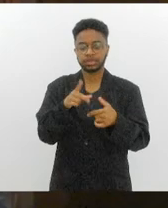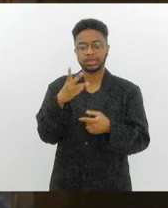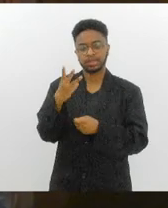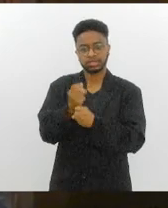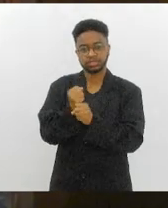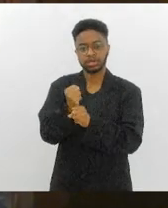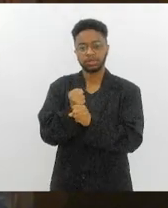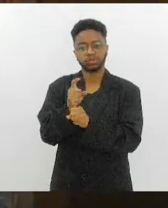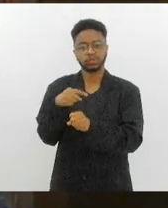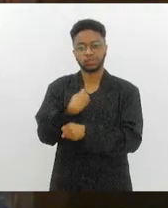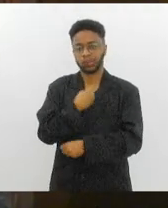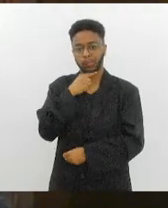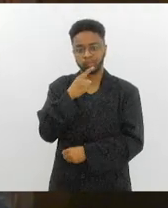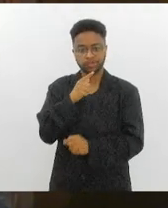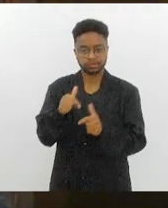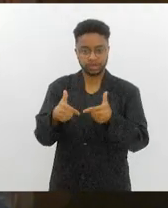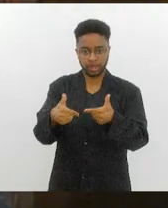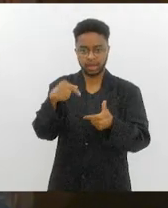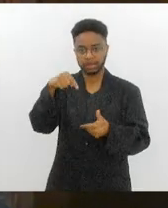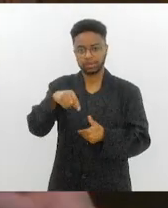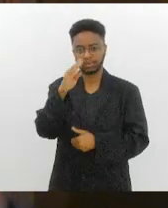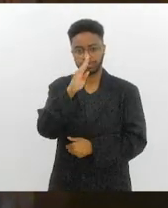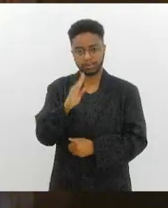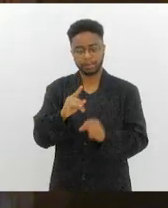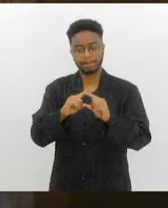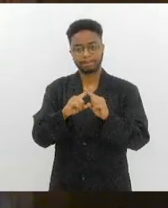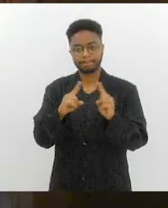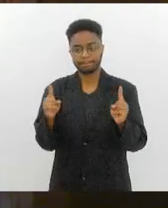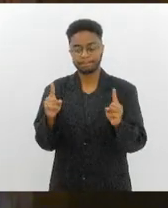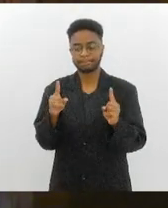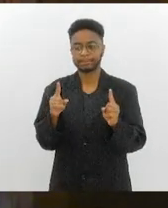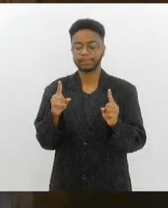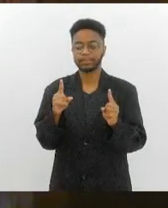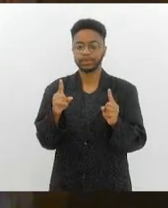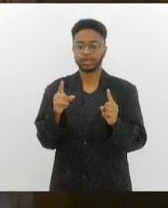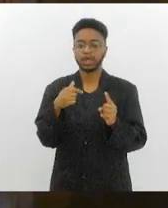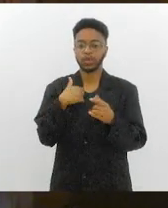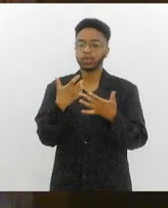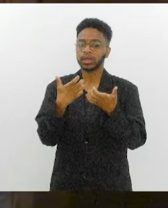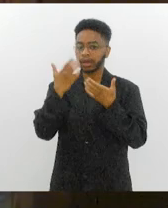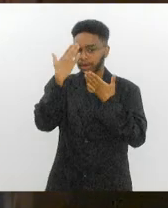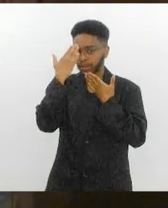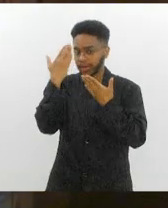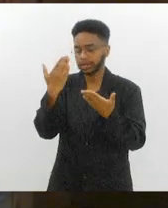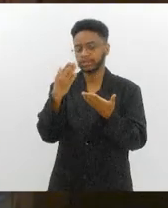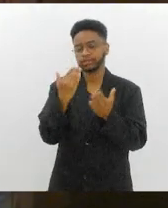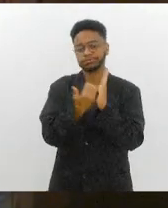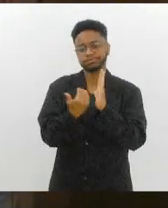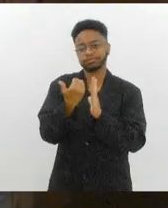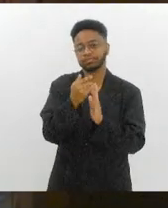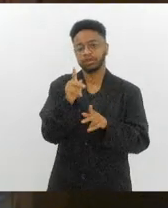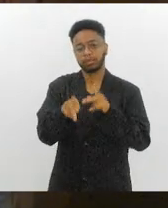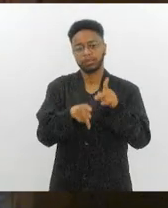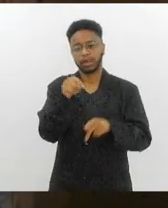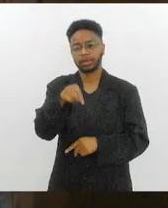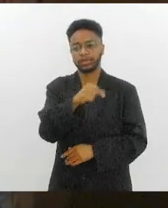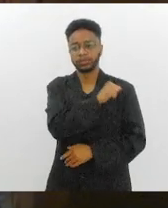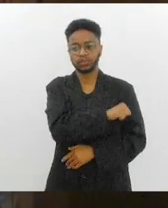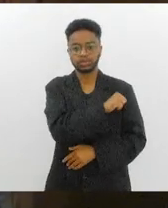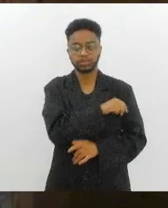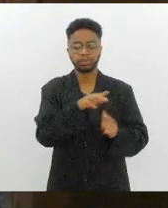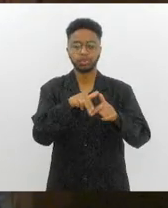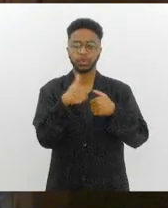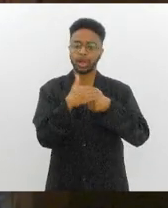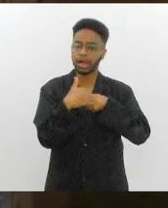nesse país e de desengano. Então, eu quero agradecer muito ao povo do Rio de Janeiro pelo carinho